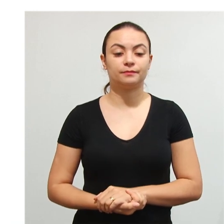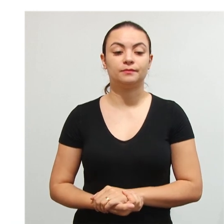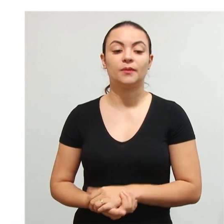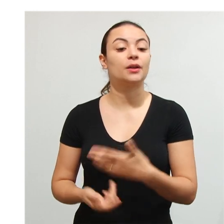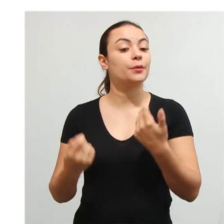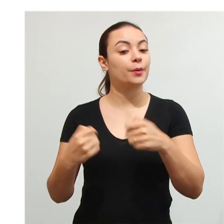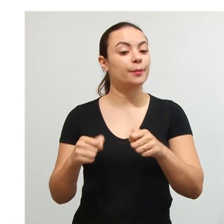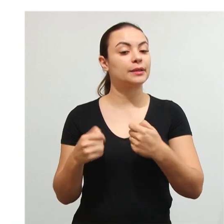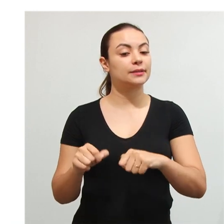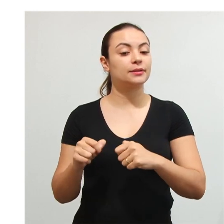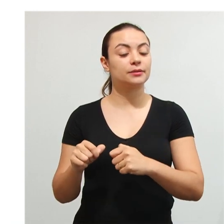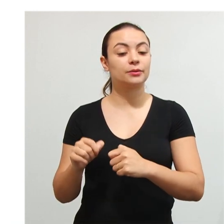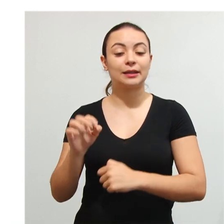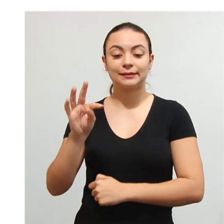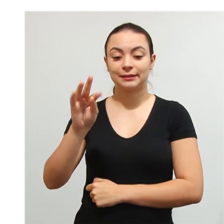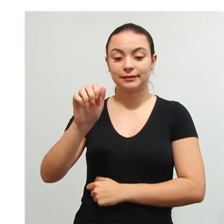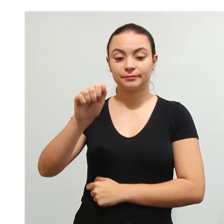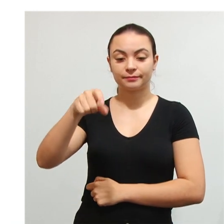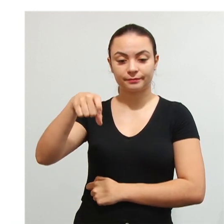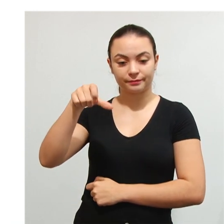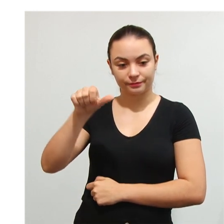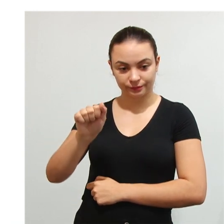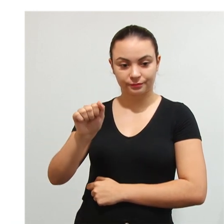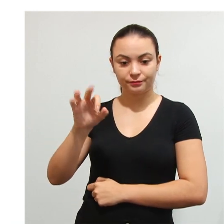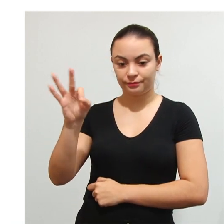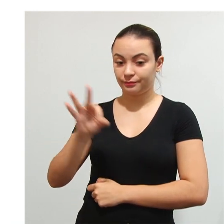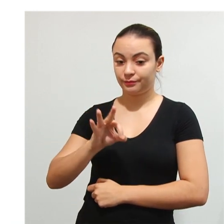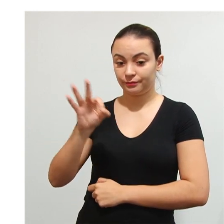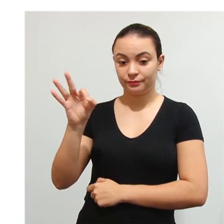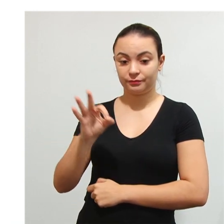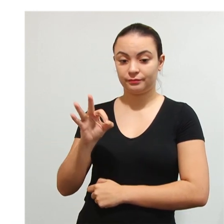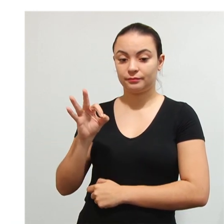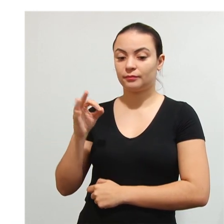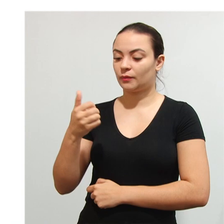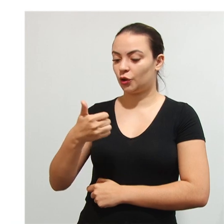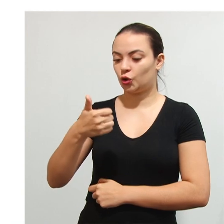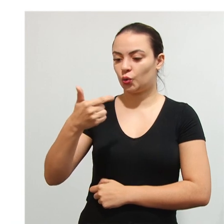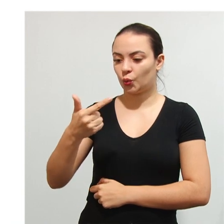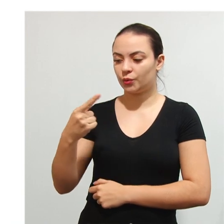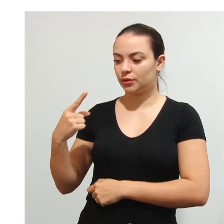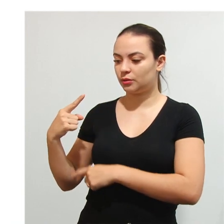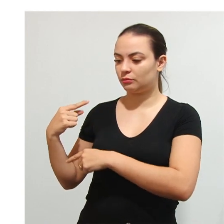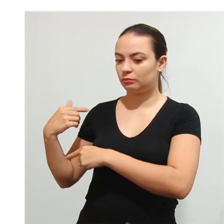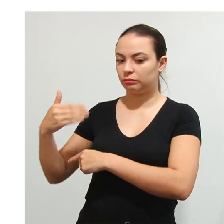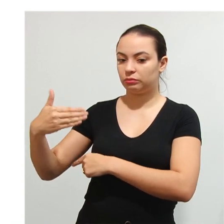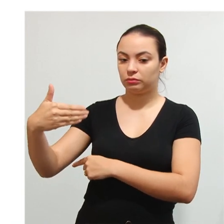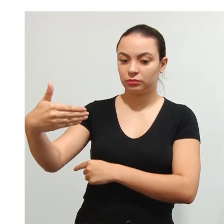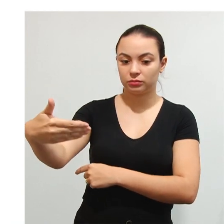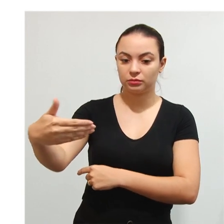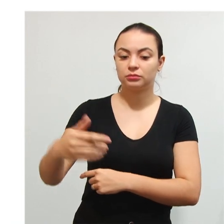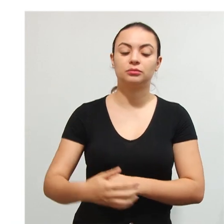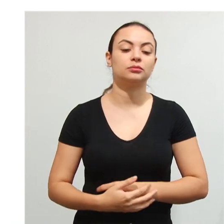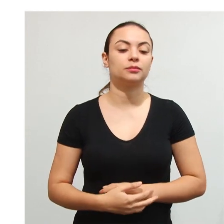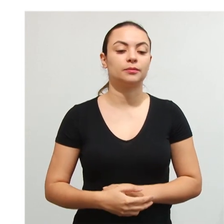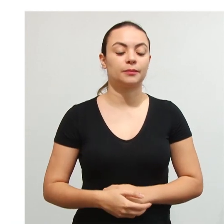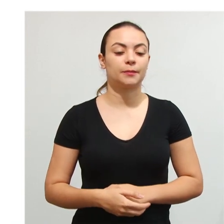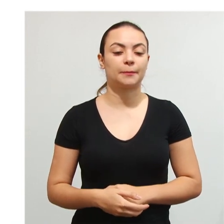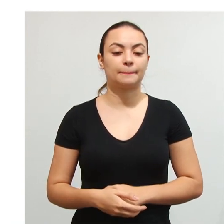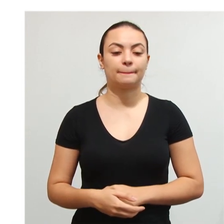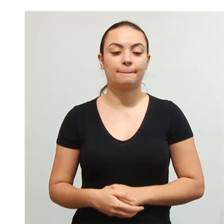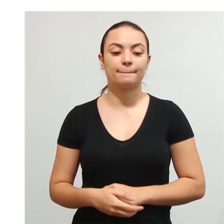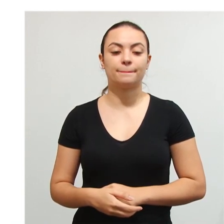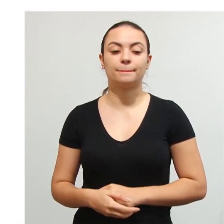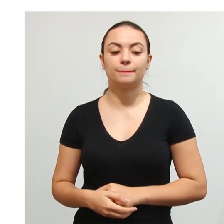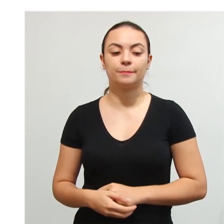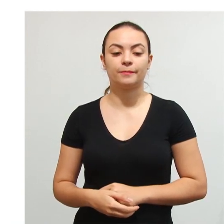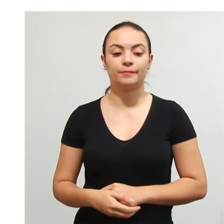e o juros é igual em todos os períodos o valor do juros gerado é igual então para sair de uma taxa mensal para ir